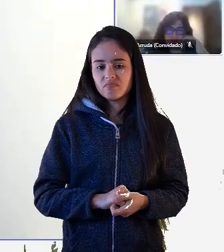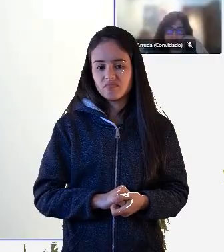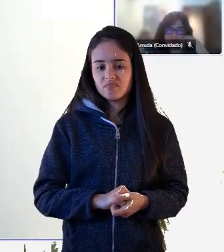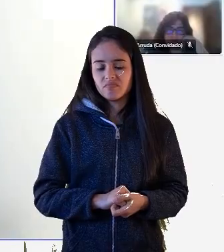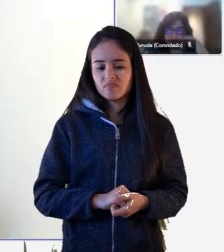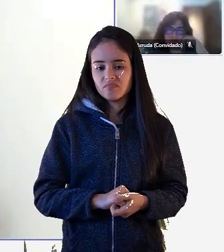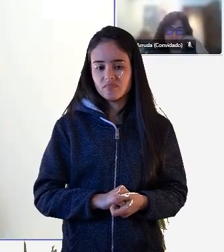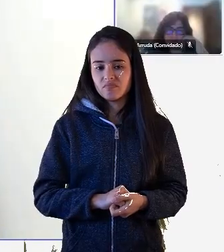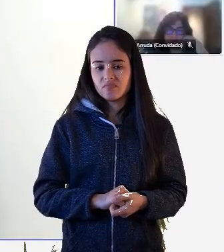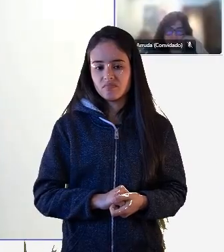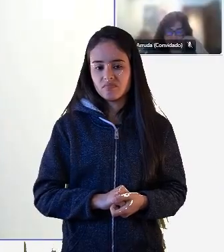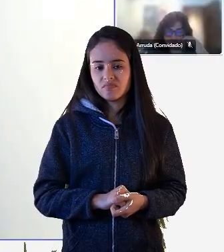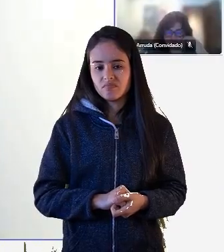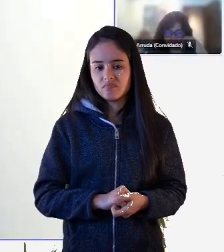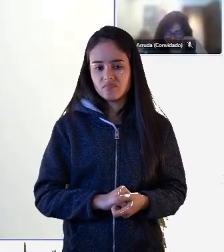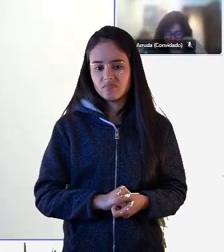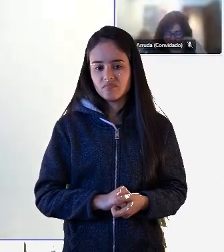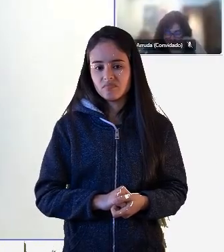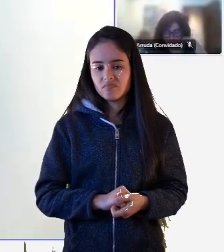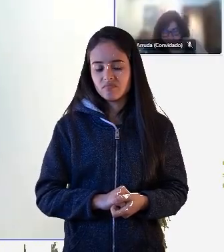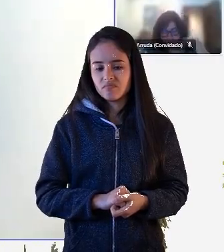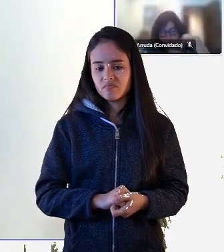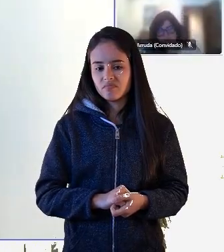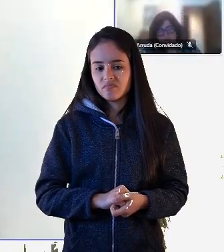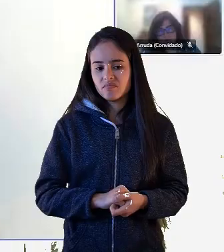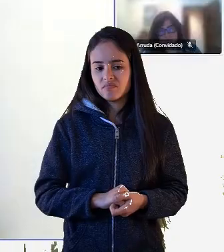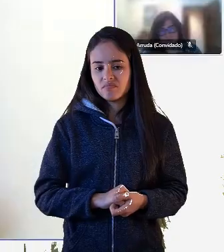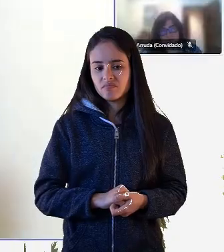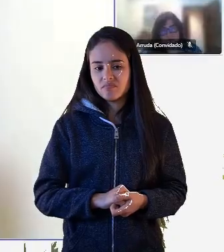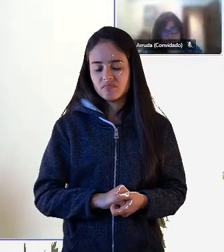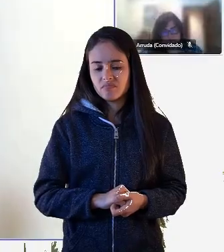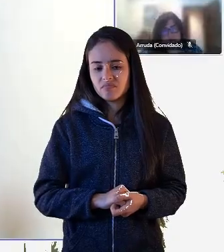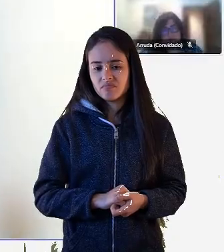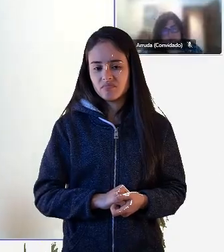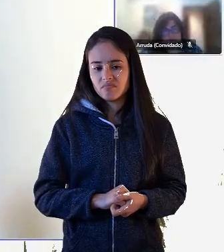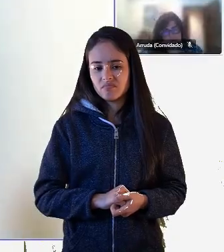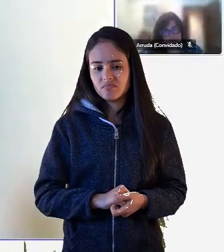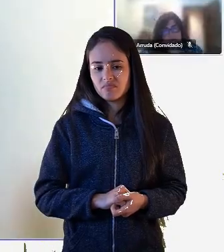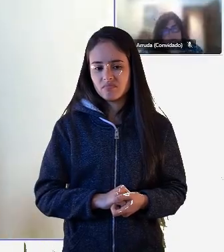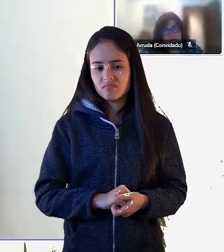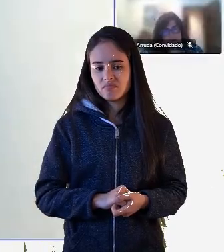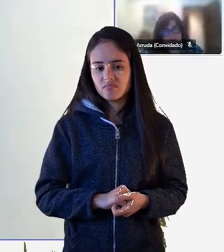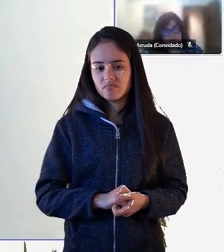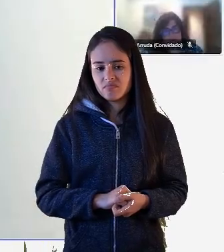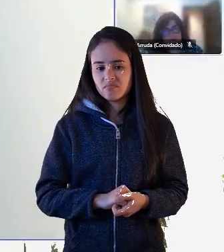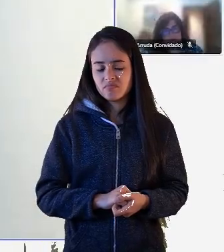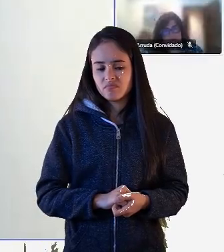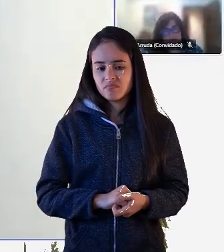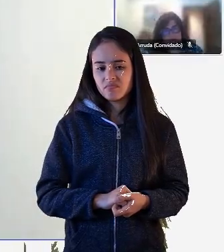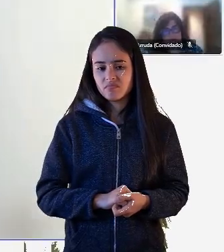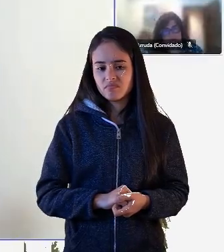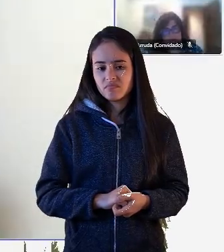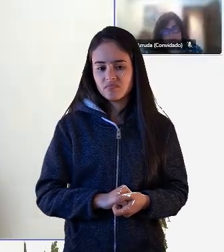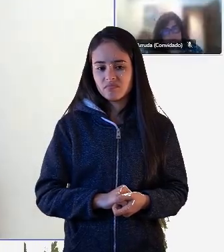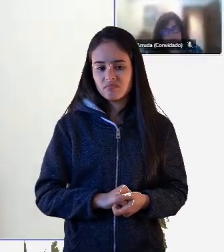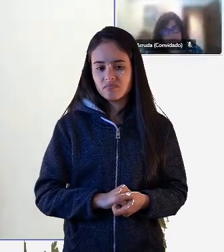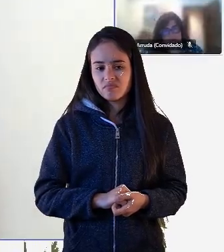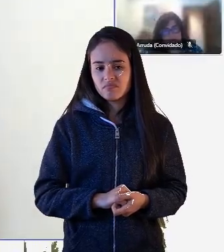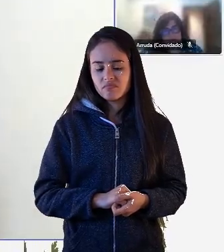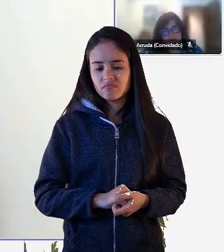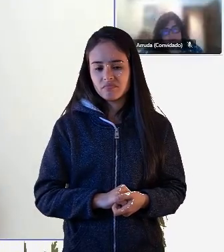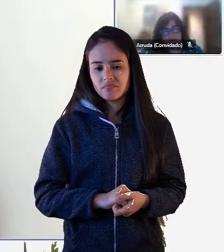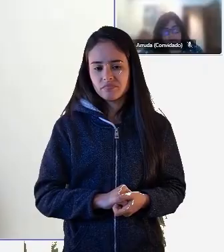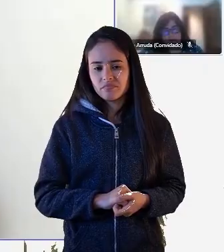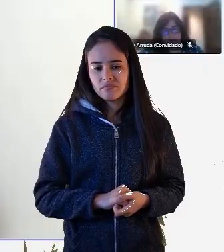uma coisa ostensiva a perseguição às influências afro, né, na cultura brasileira. E eu acho que a